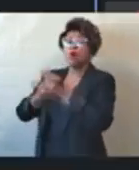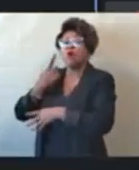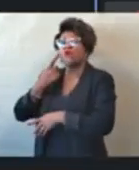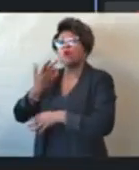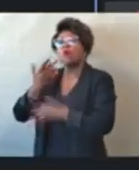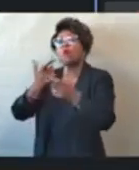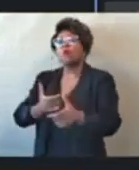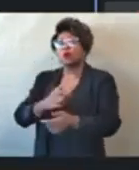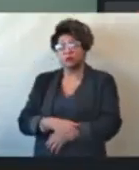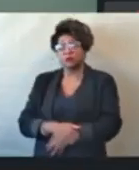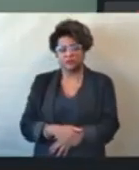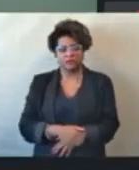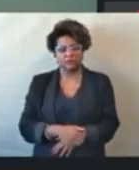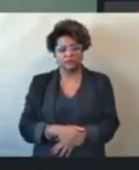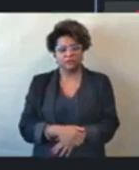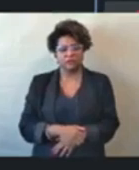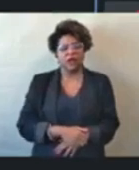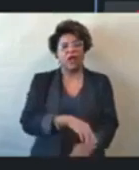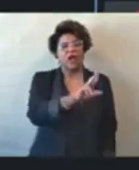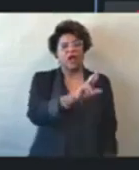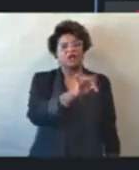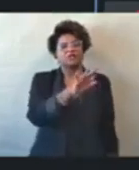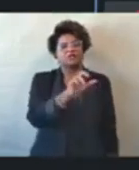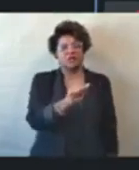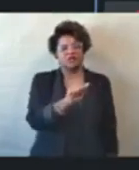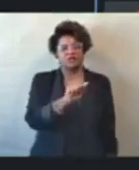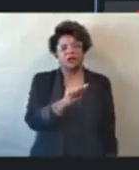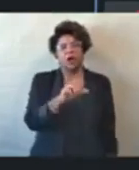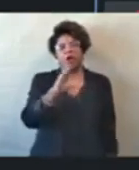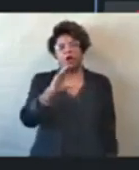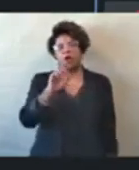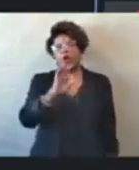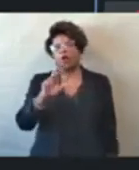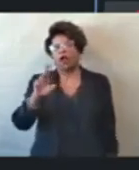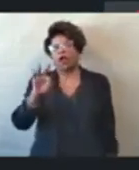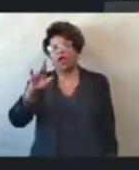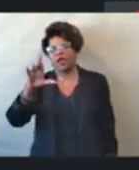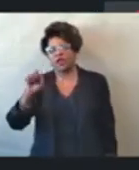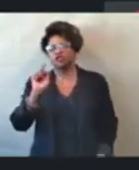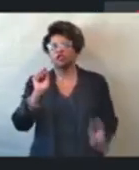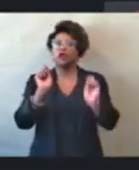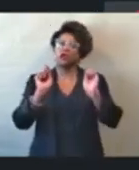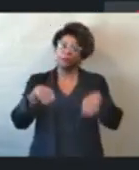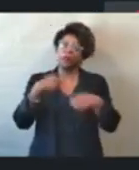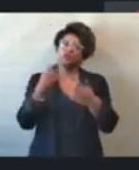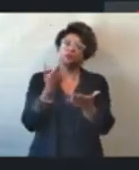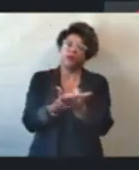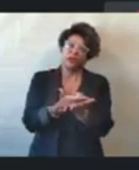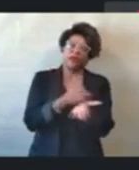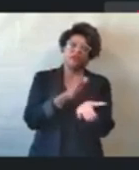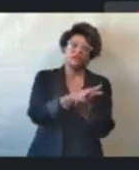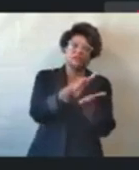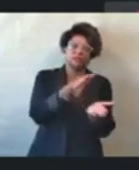outras receitas correntes. Porque a receita corrente pode pagar despesa de capital. Ah, tá.